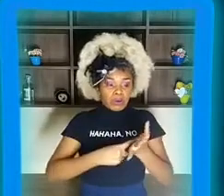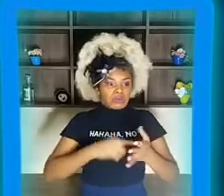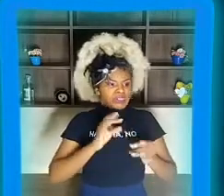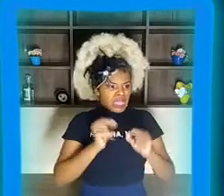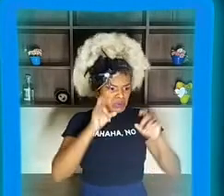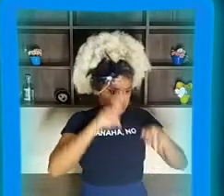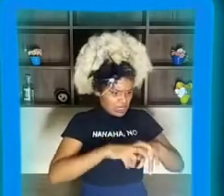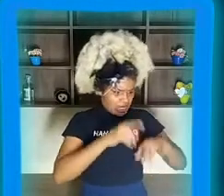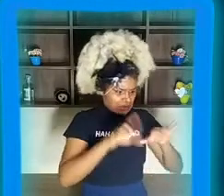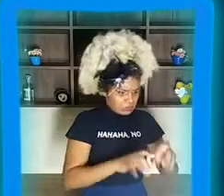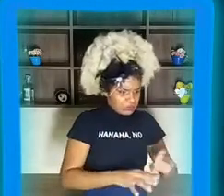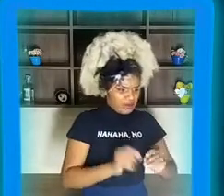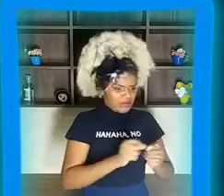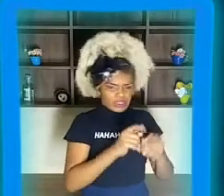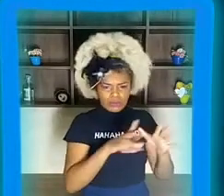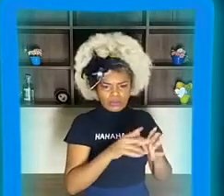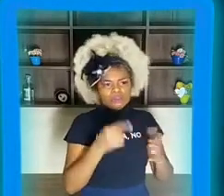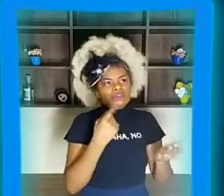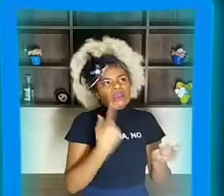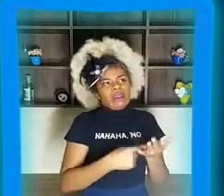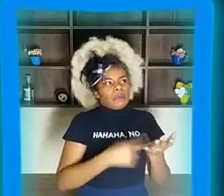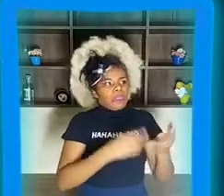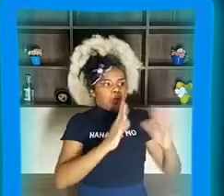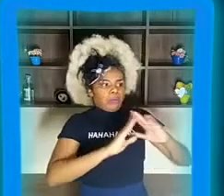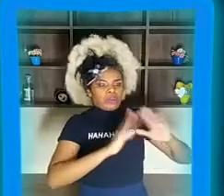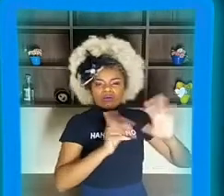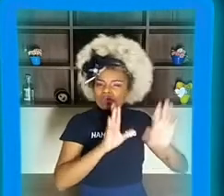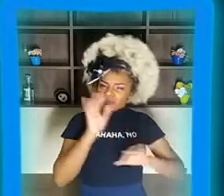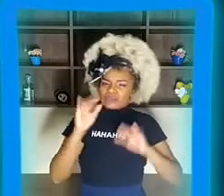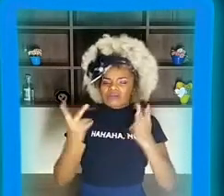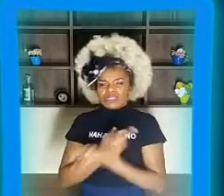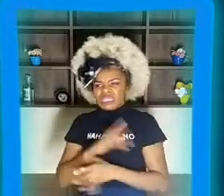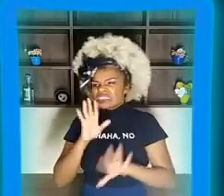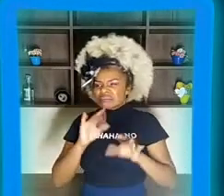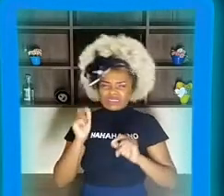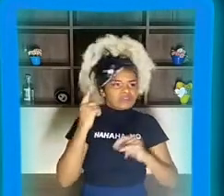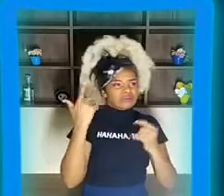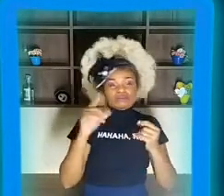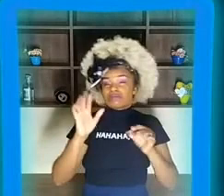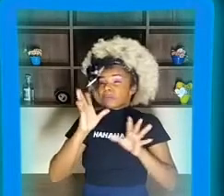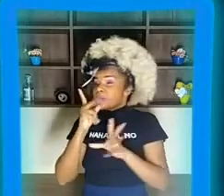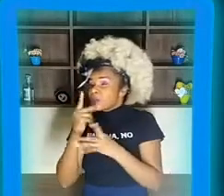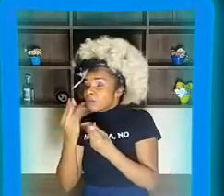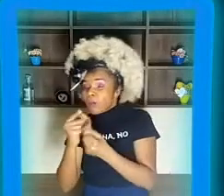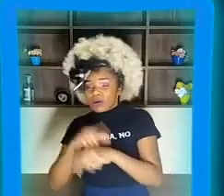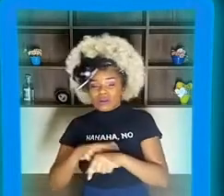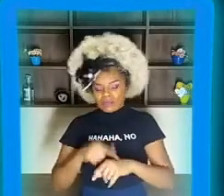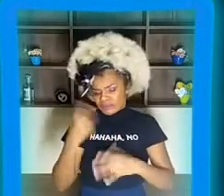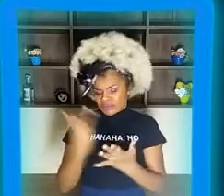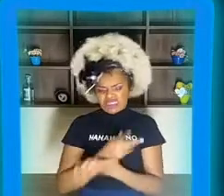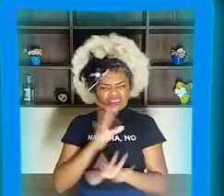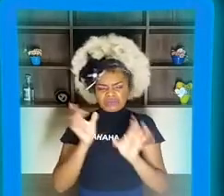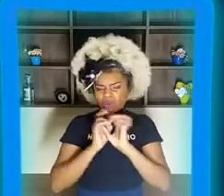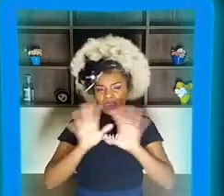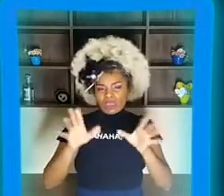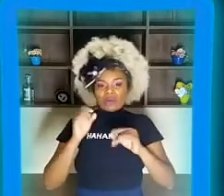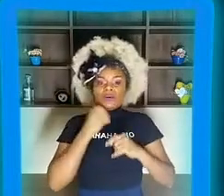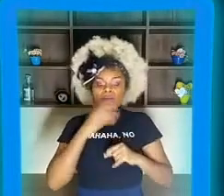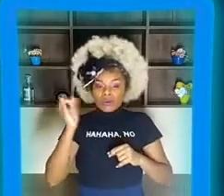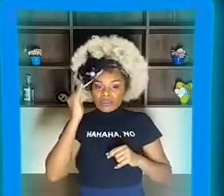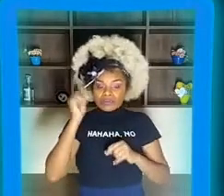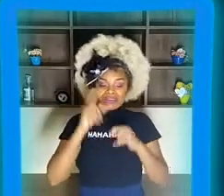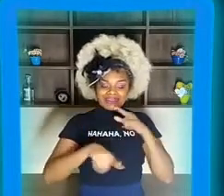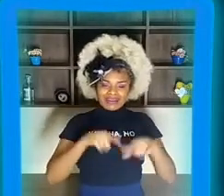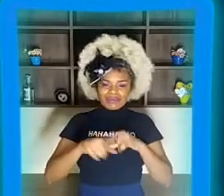tenho compromisso de fazer música nem nada. Às vezes acontece, às vezes fica um tempão sem acontecer e tá tudo bem. O importante é a gente tá no trabalho. Eu canto